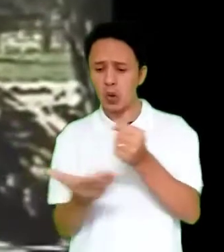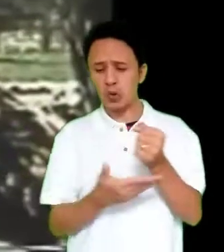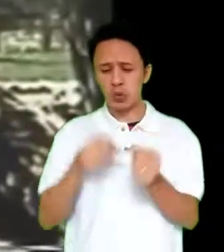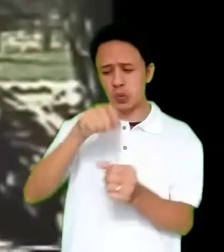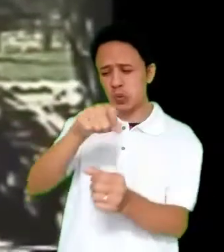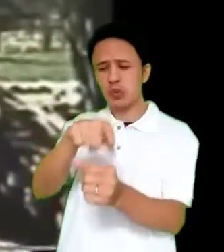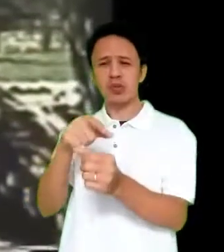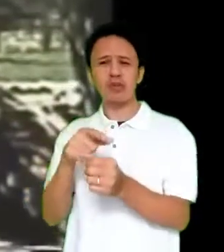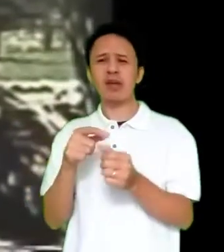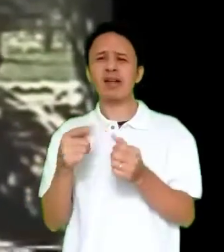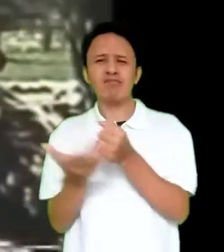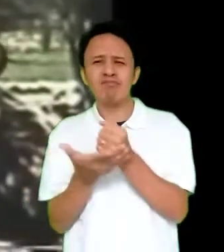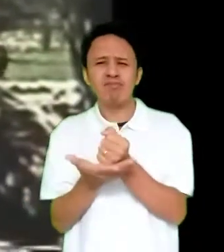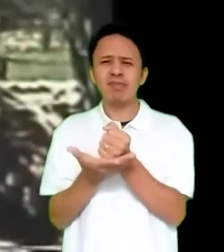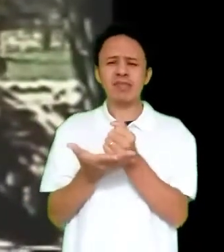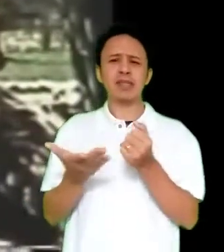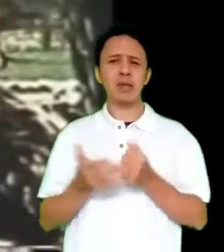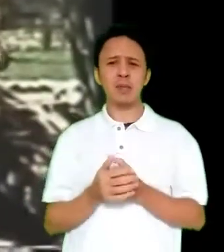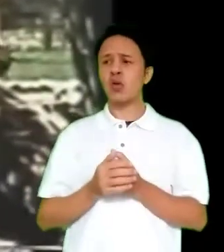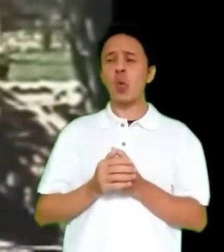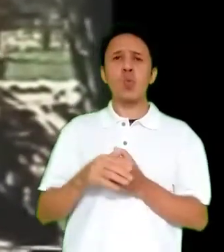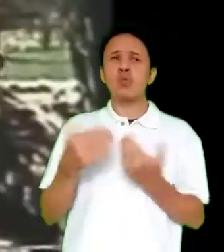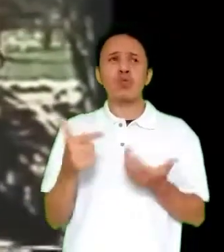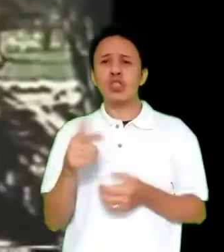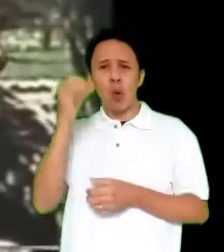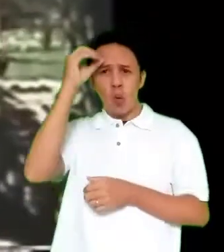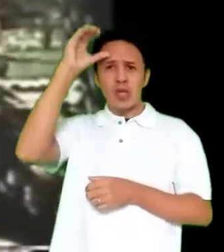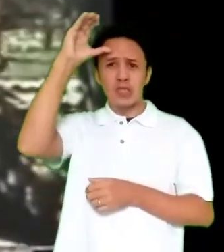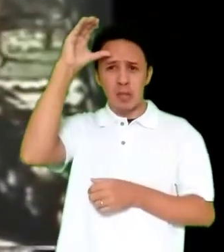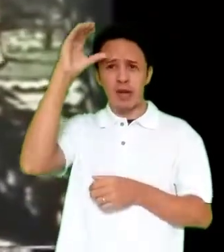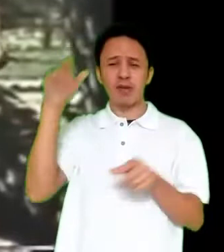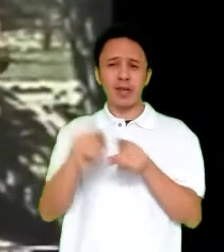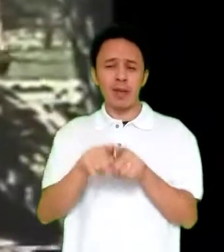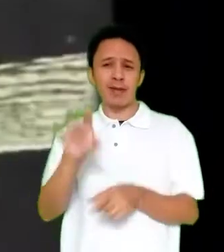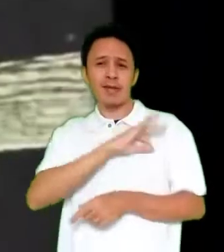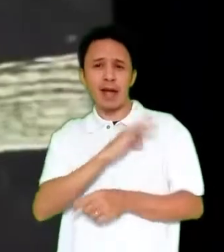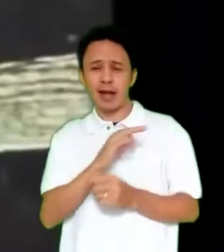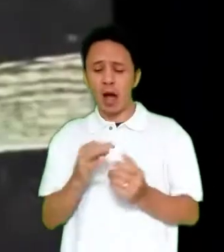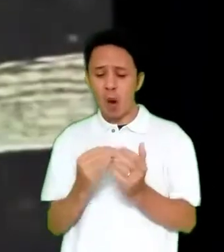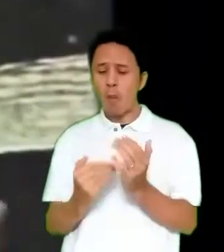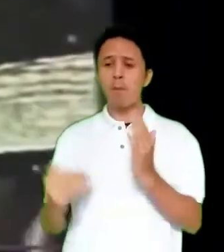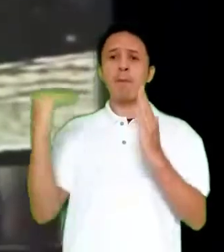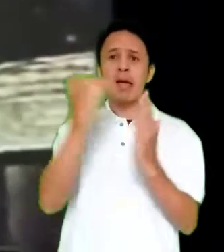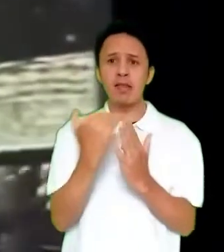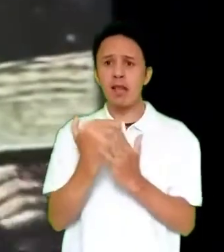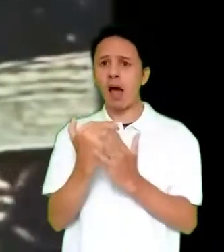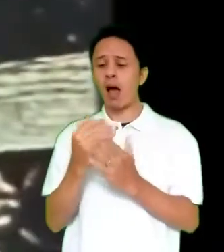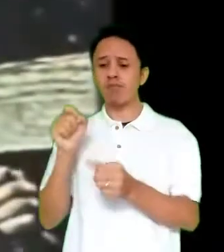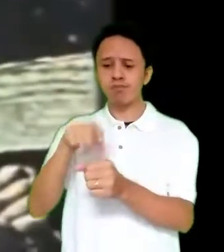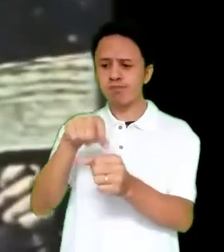ciclo de culturas era quase desconhecido, assim como desconhecidas eram as técnicas de aumento de produção de alimentos.